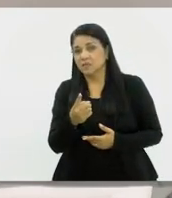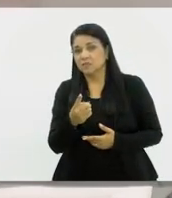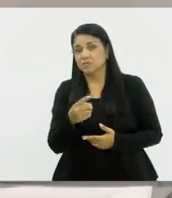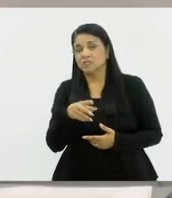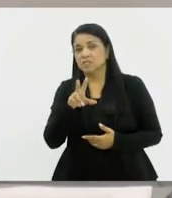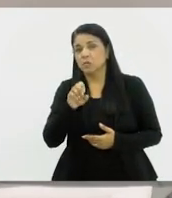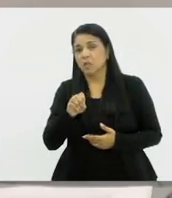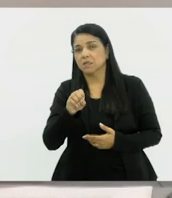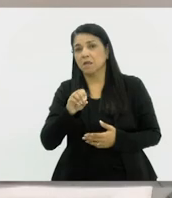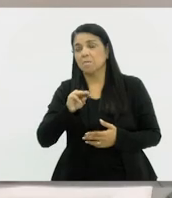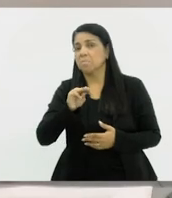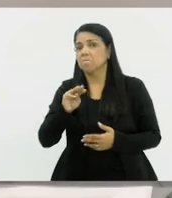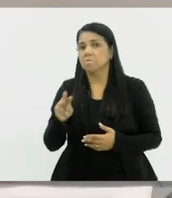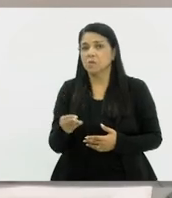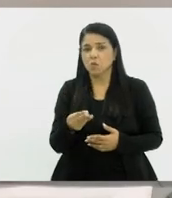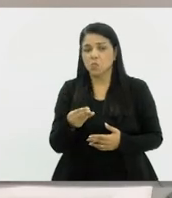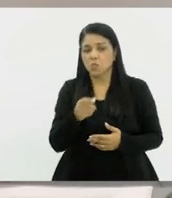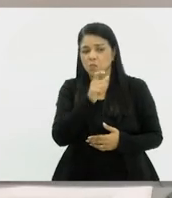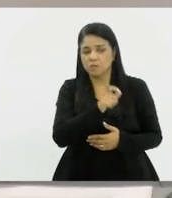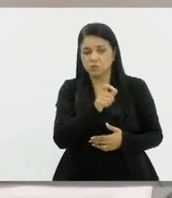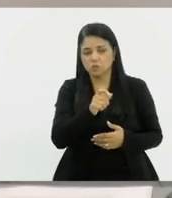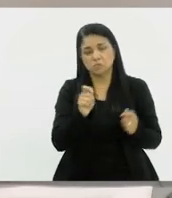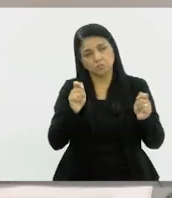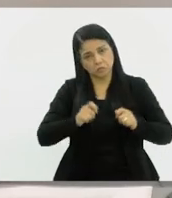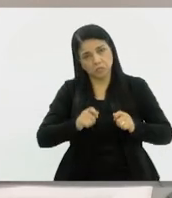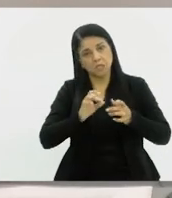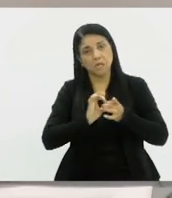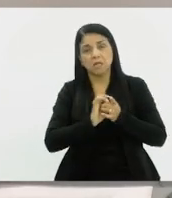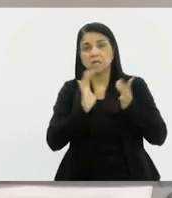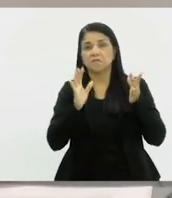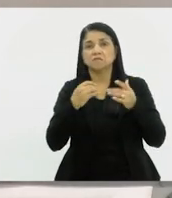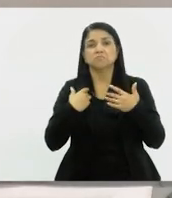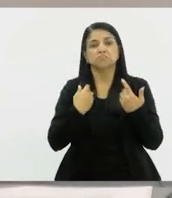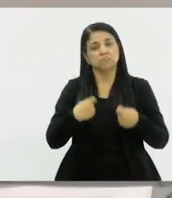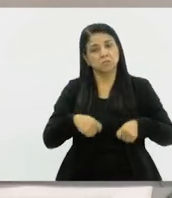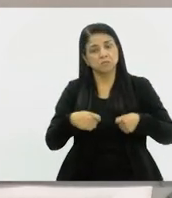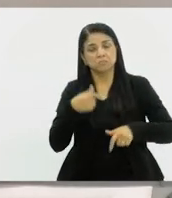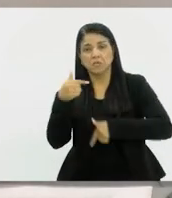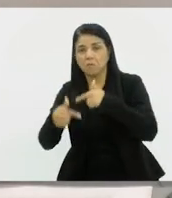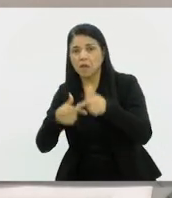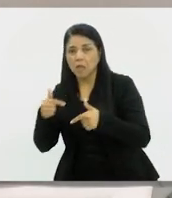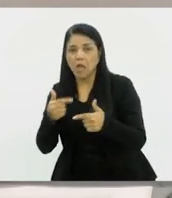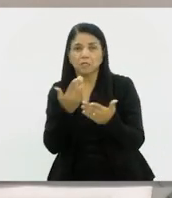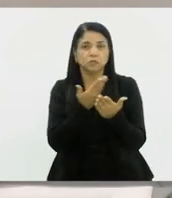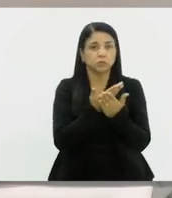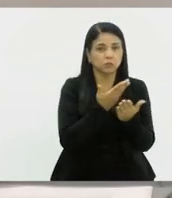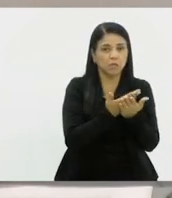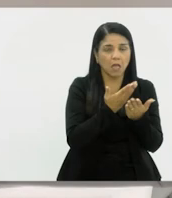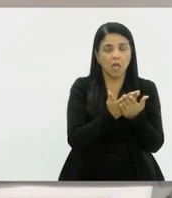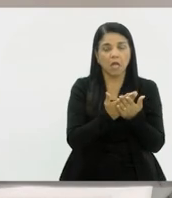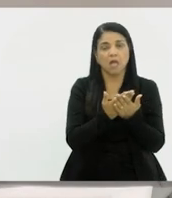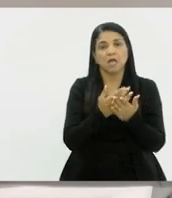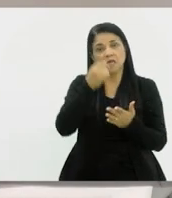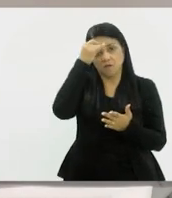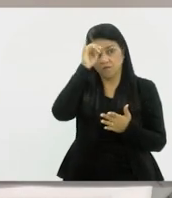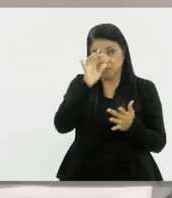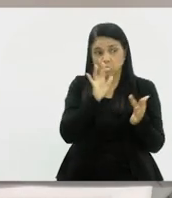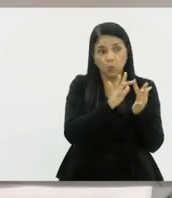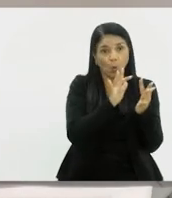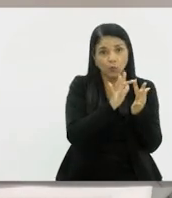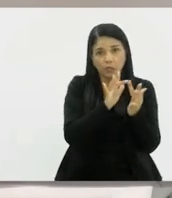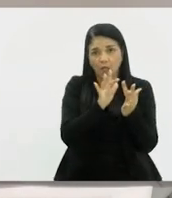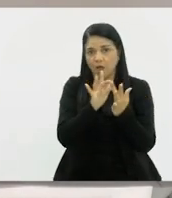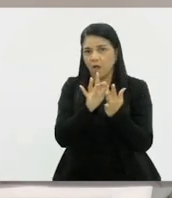simplesmente estariam em liberdade podendo estudar podendo trabalhar não tendo aquele contato forçado